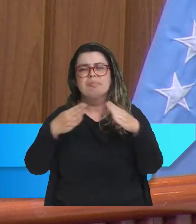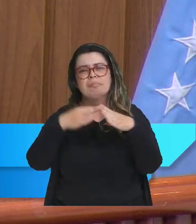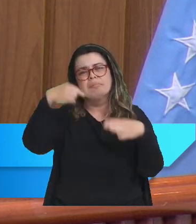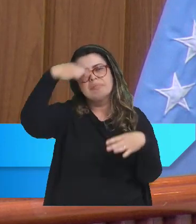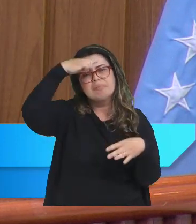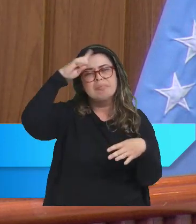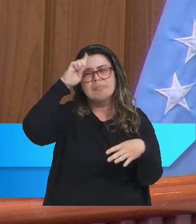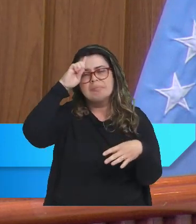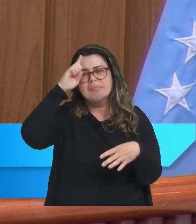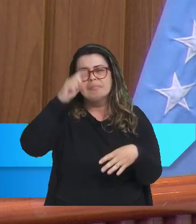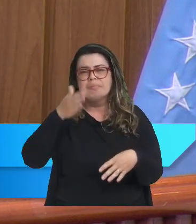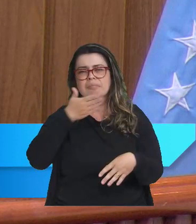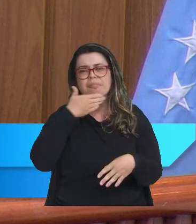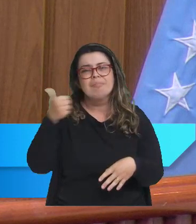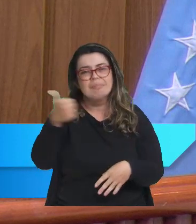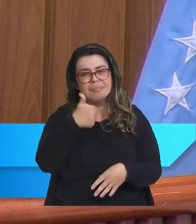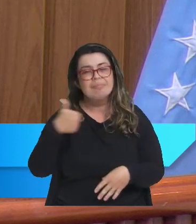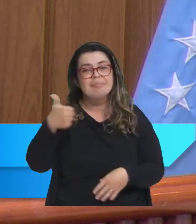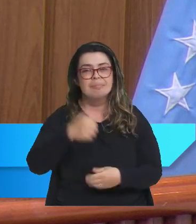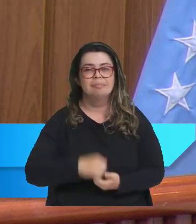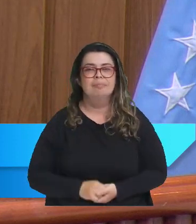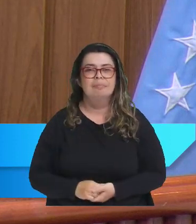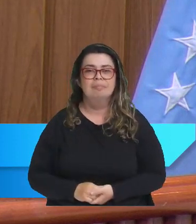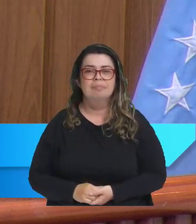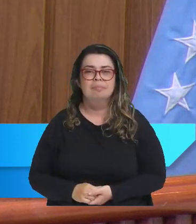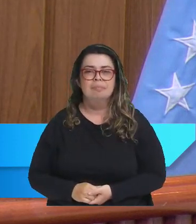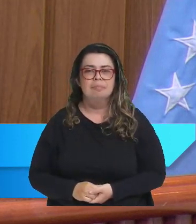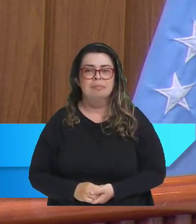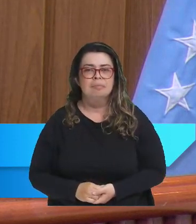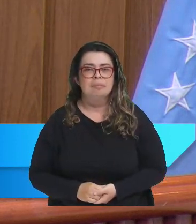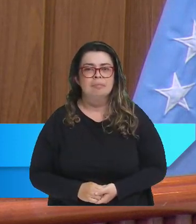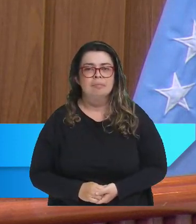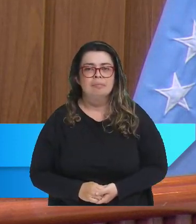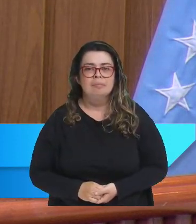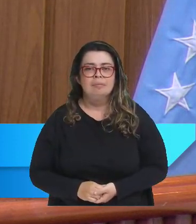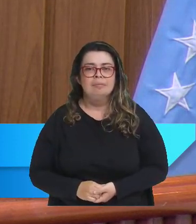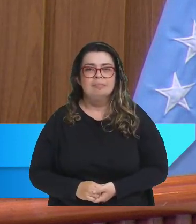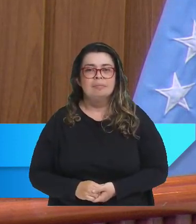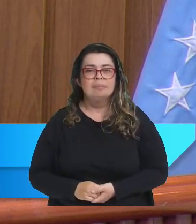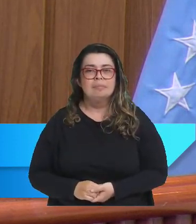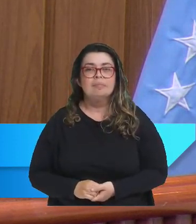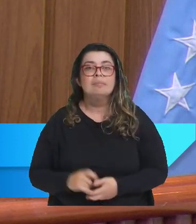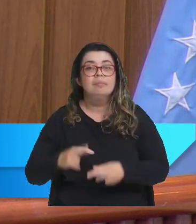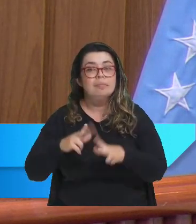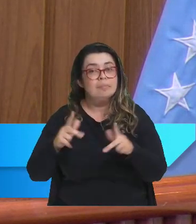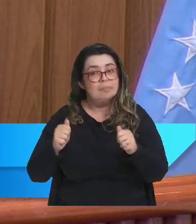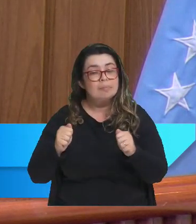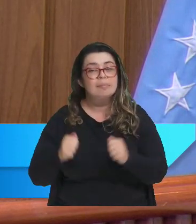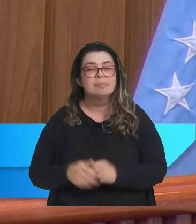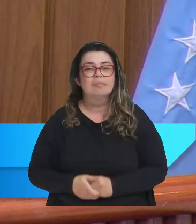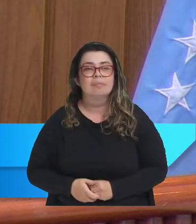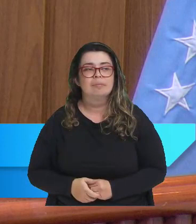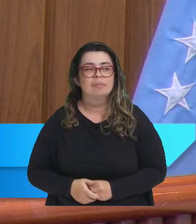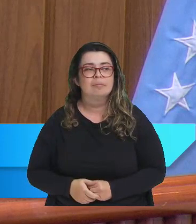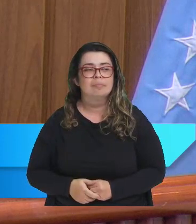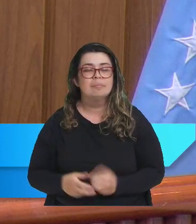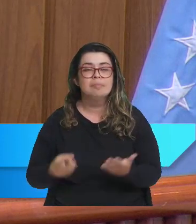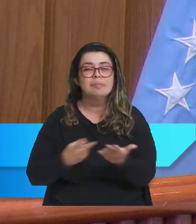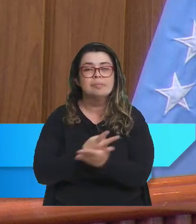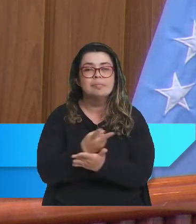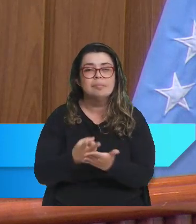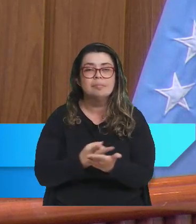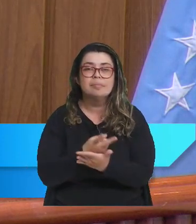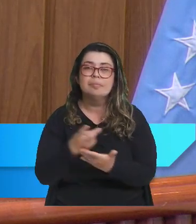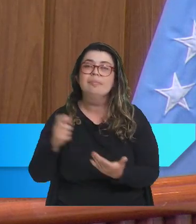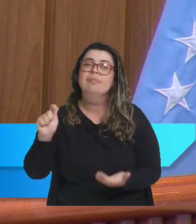Mas tem algumas questões que nós vamos ter que buscar, Rogério, vereador. É